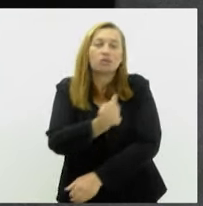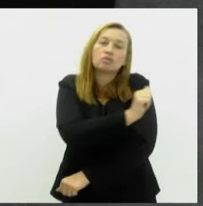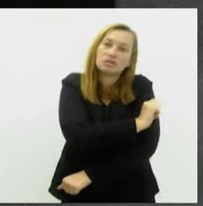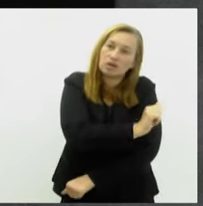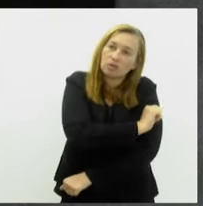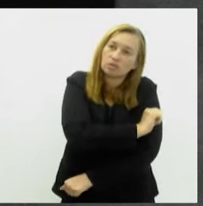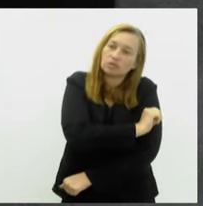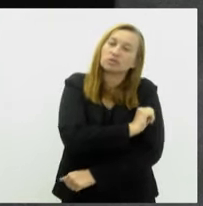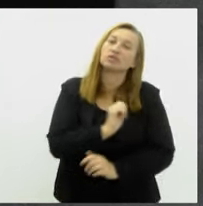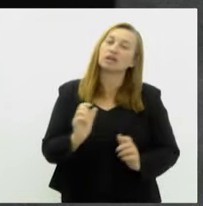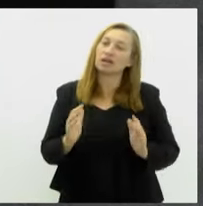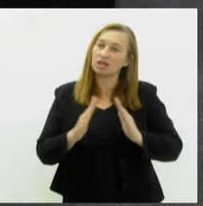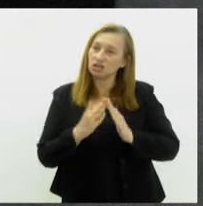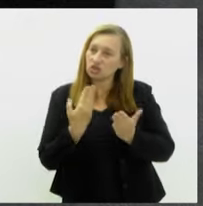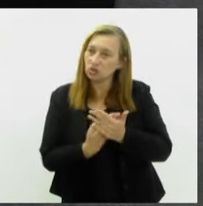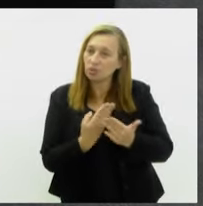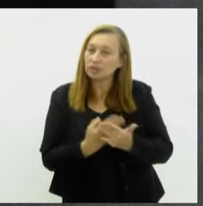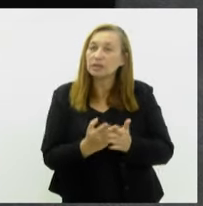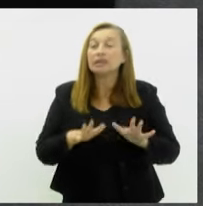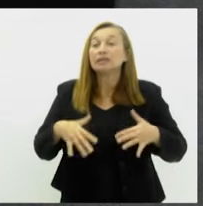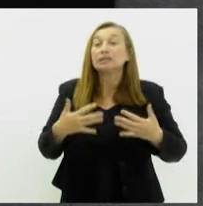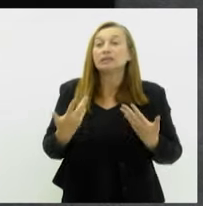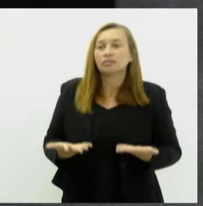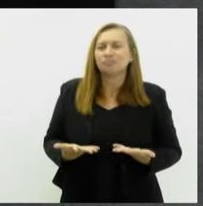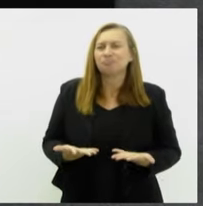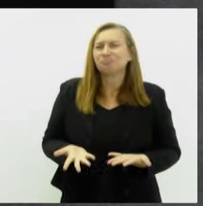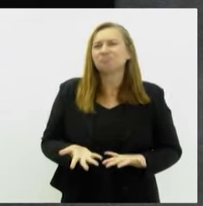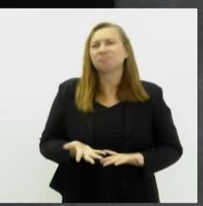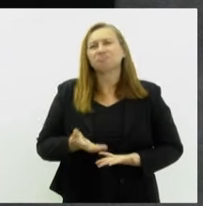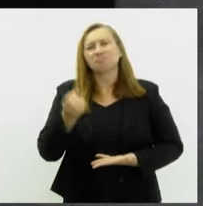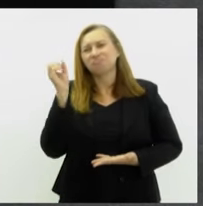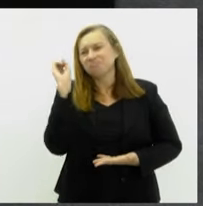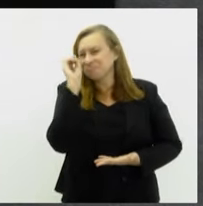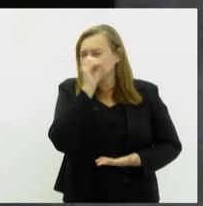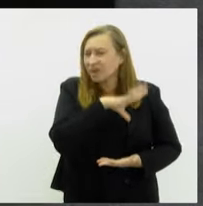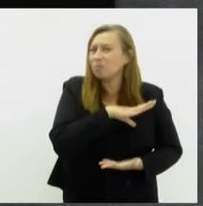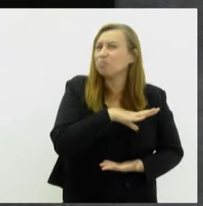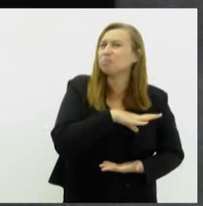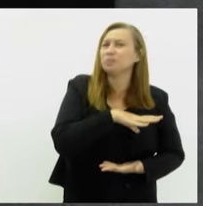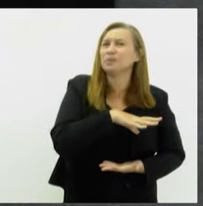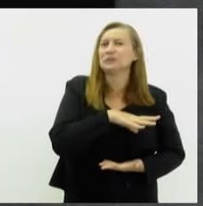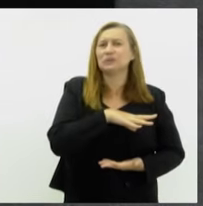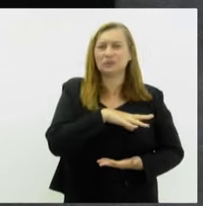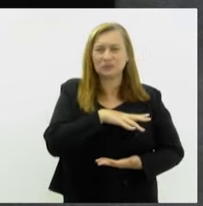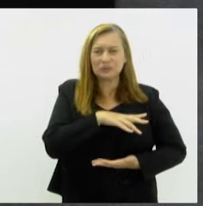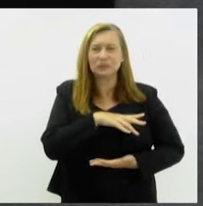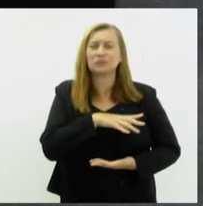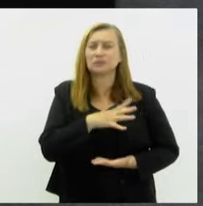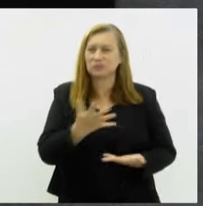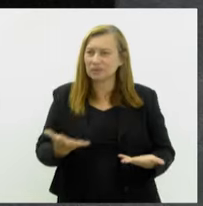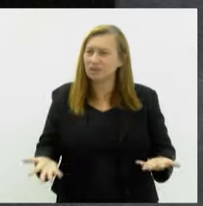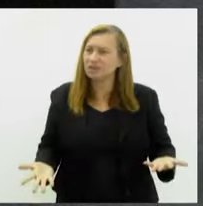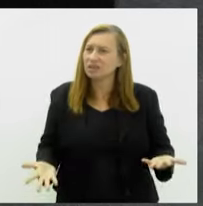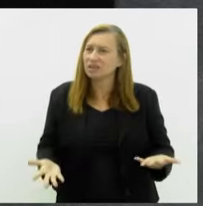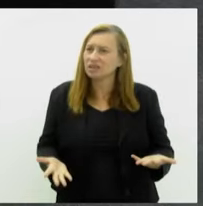daquela unidade. Quer dizer, um verdadeiro absurdo, né? Uma demonstração imensa